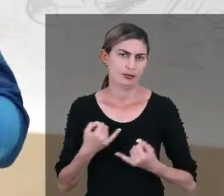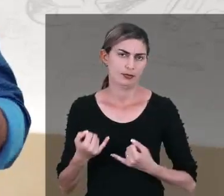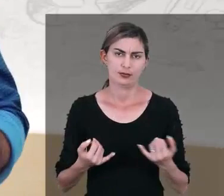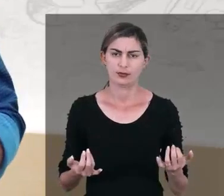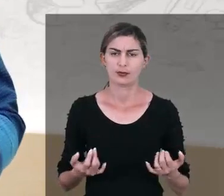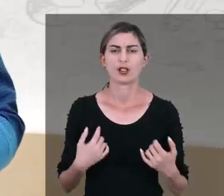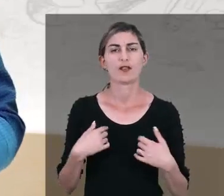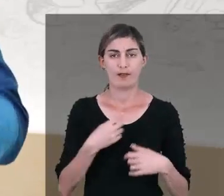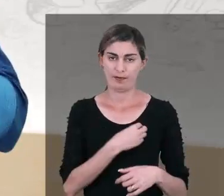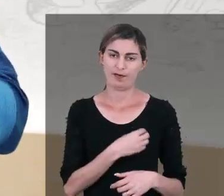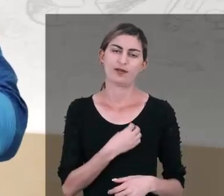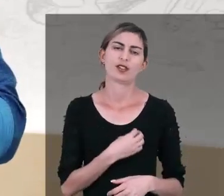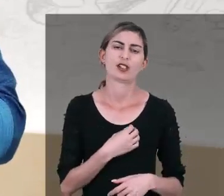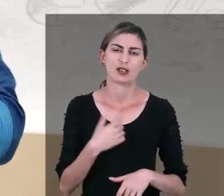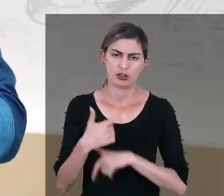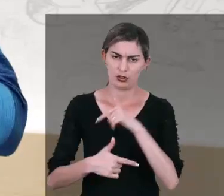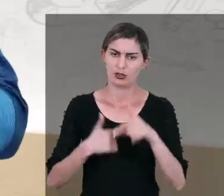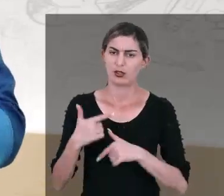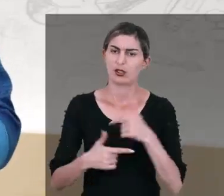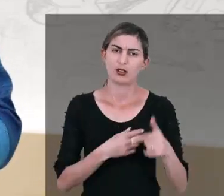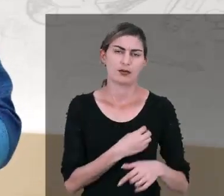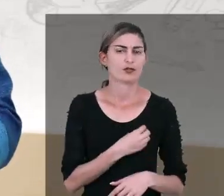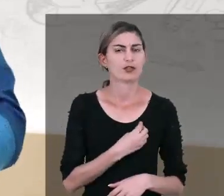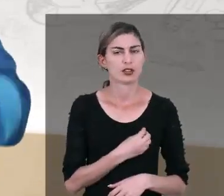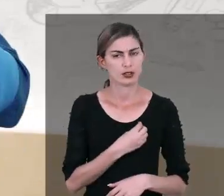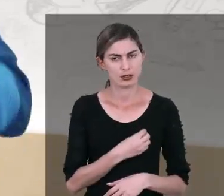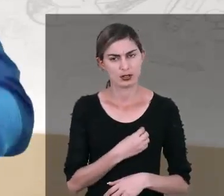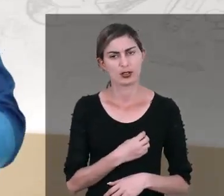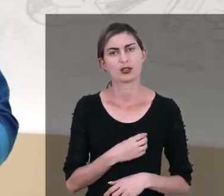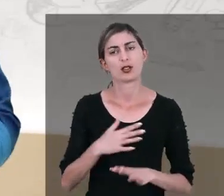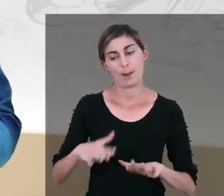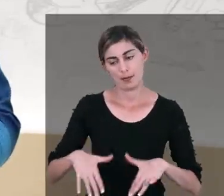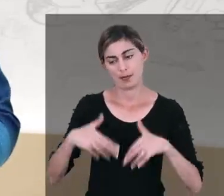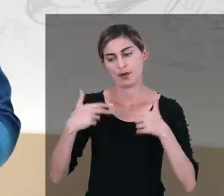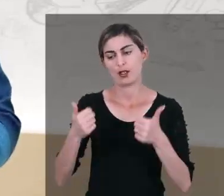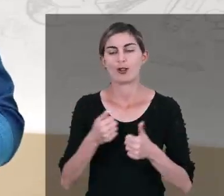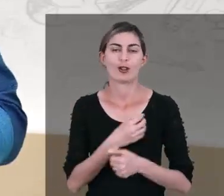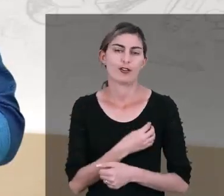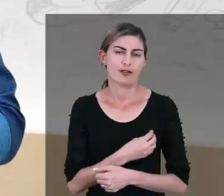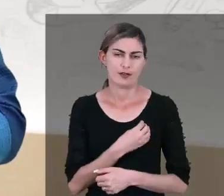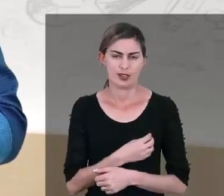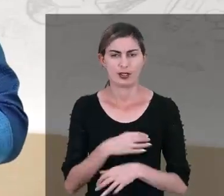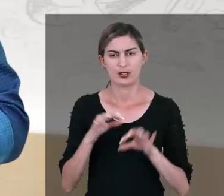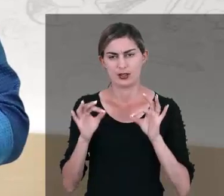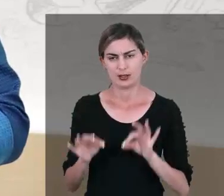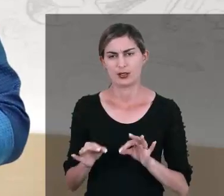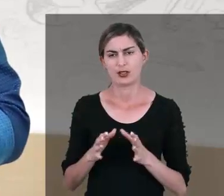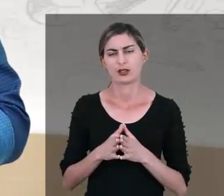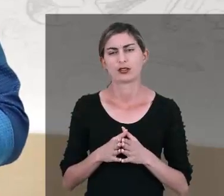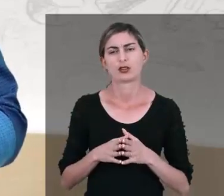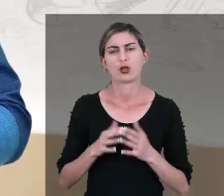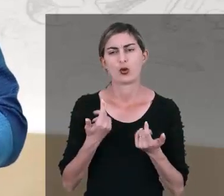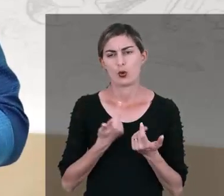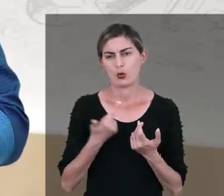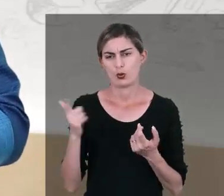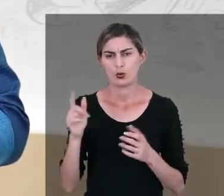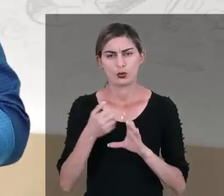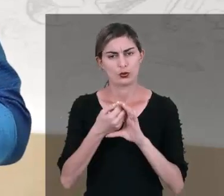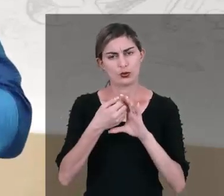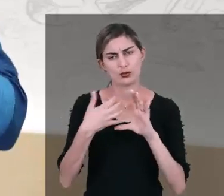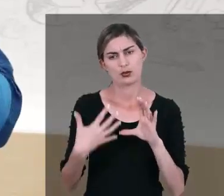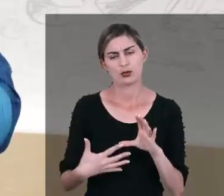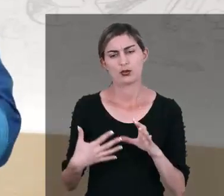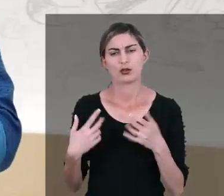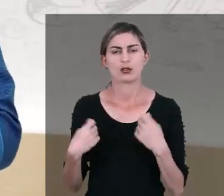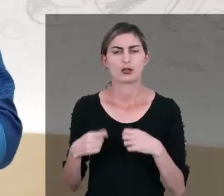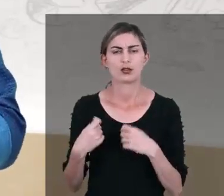né? São vidas e nós trabalhamos com vidas e para melhorar essas vidas, certo? Outro aspecto que a gente